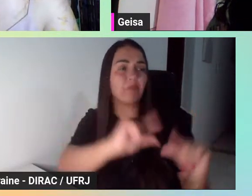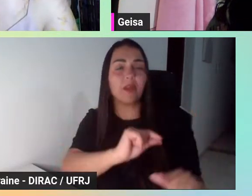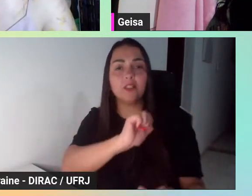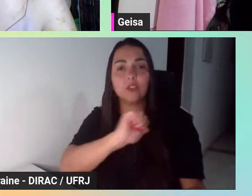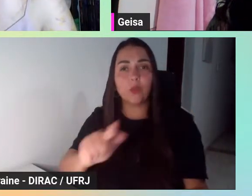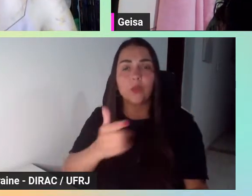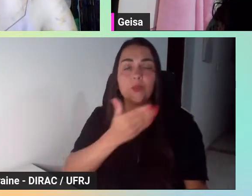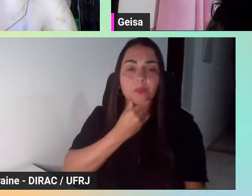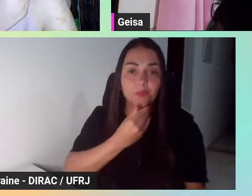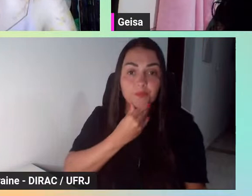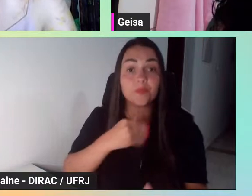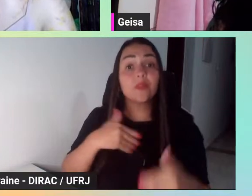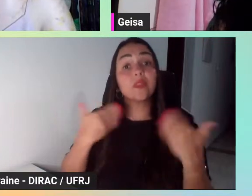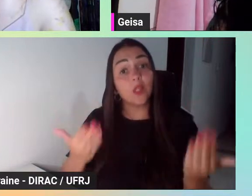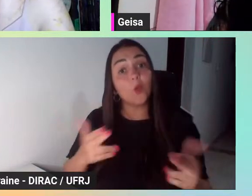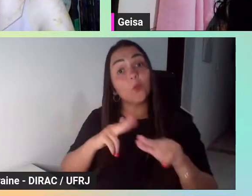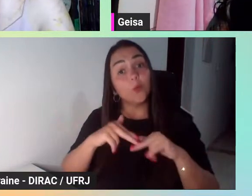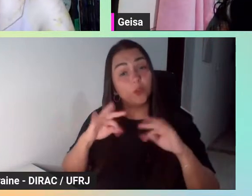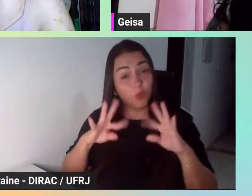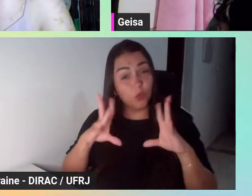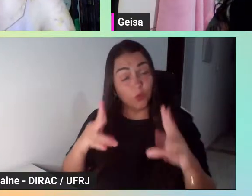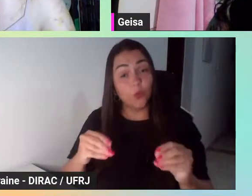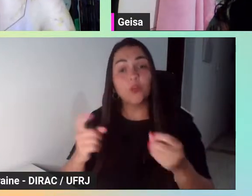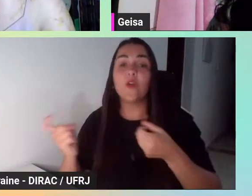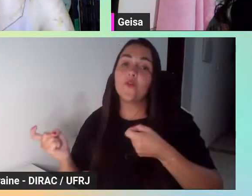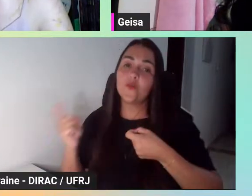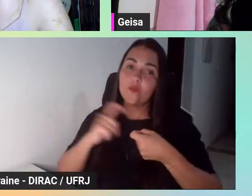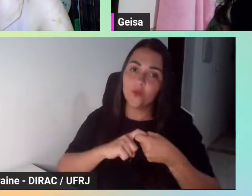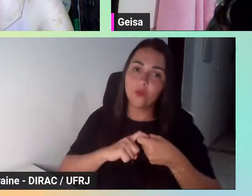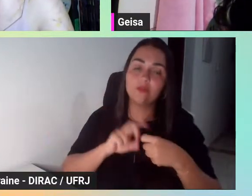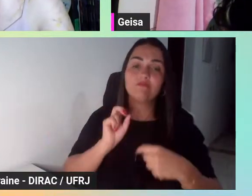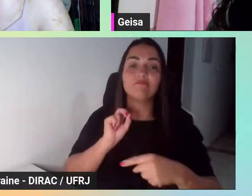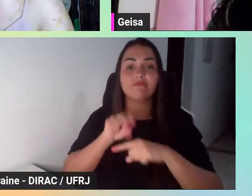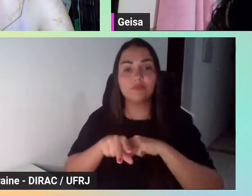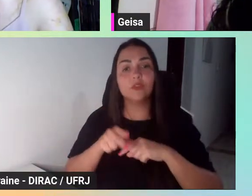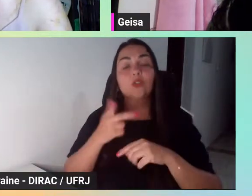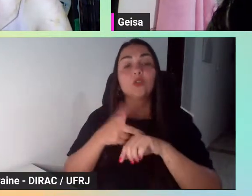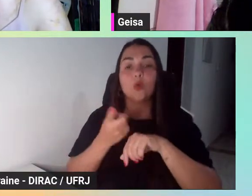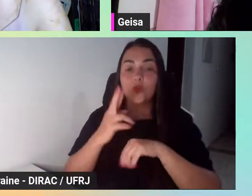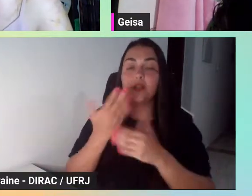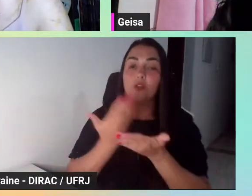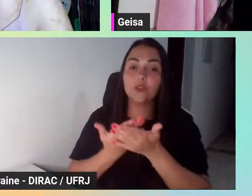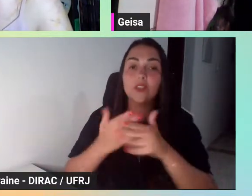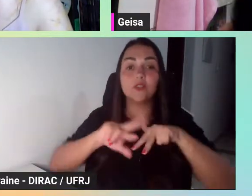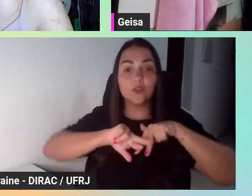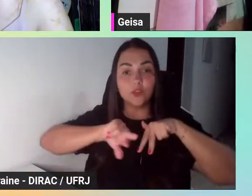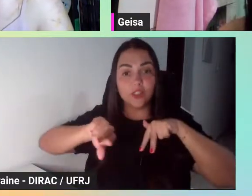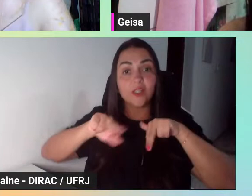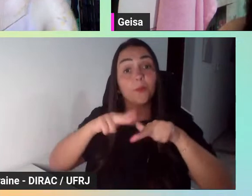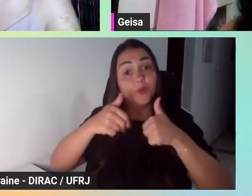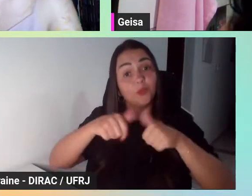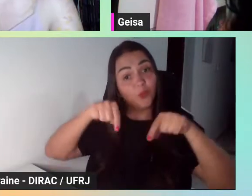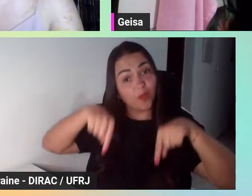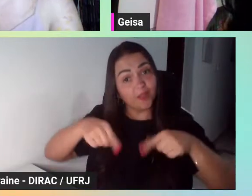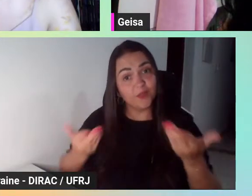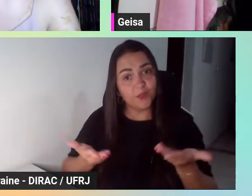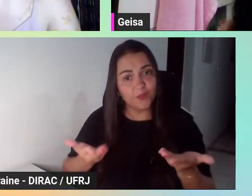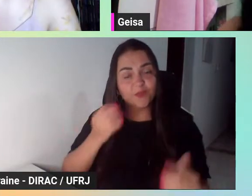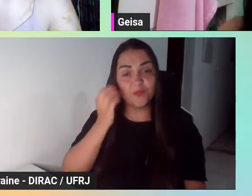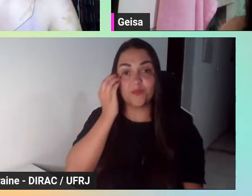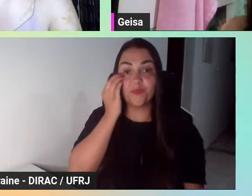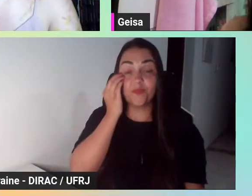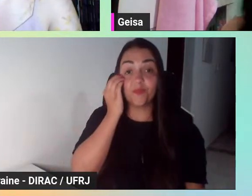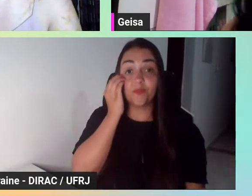Então, tudo isso me trouxe novamente para tentar um doutorado estudando gênero, então é por isso que eu estou aqui hoje.